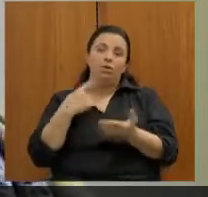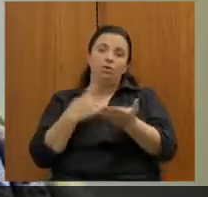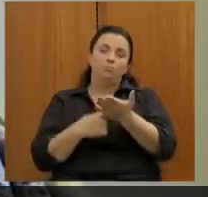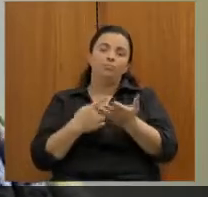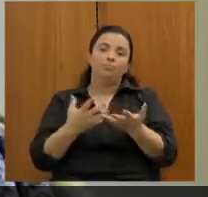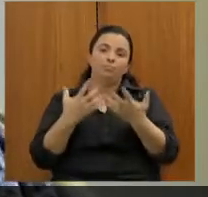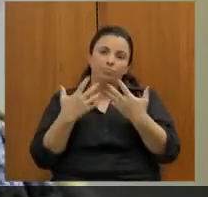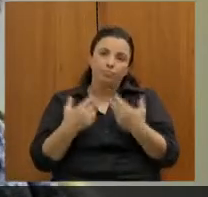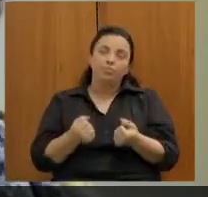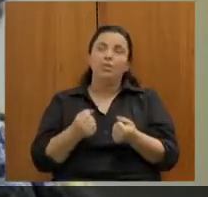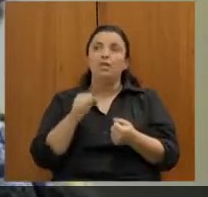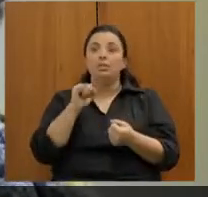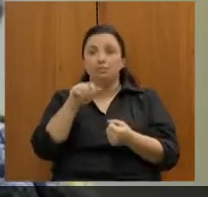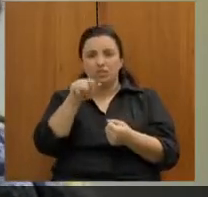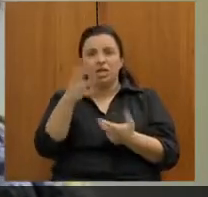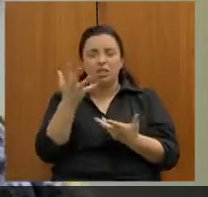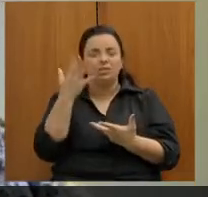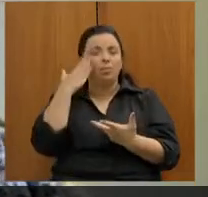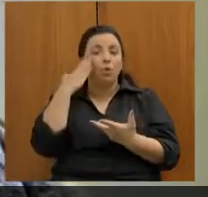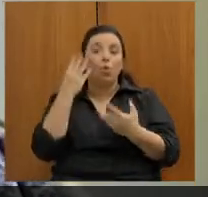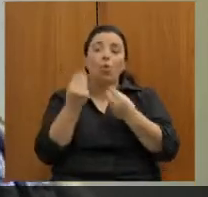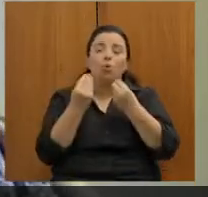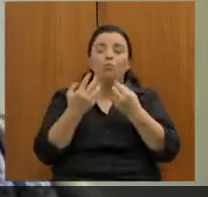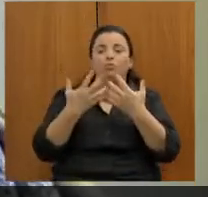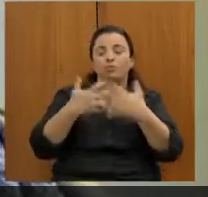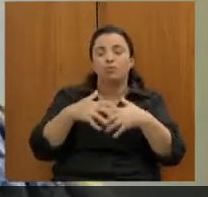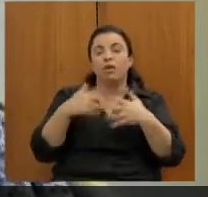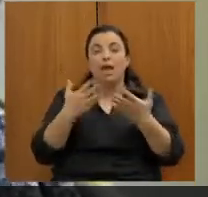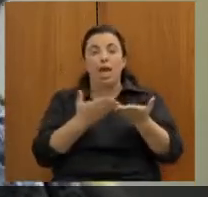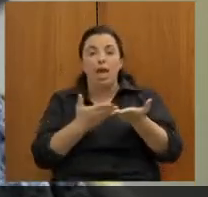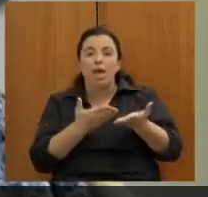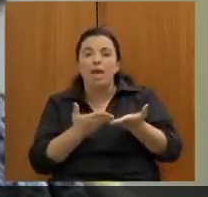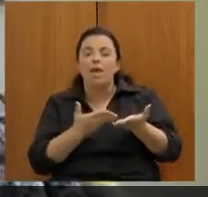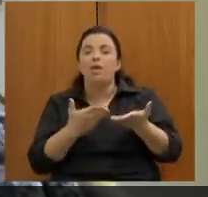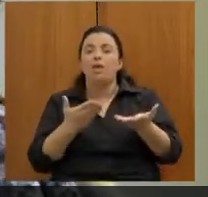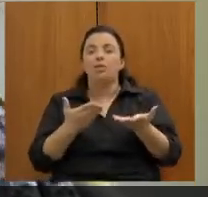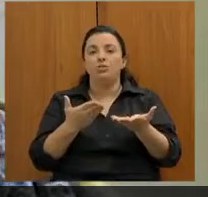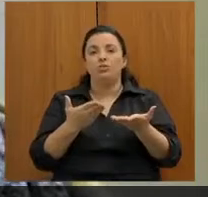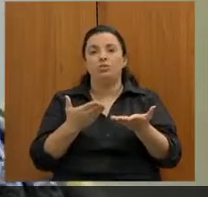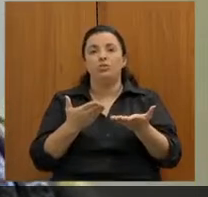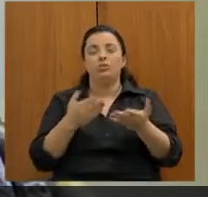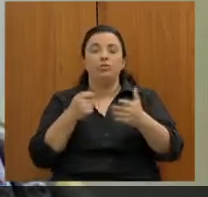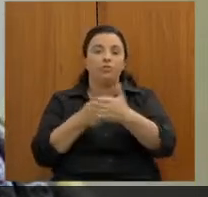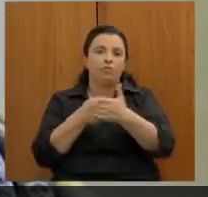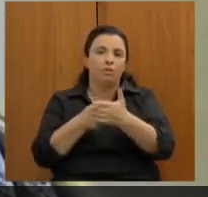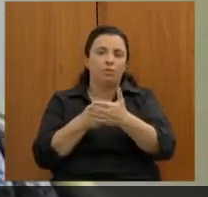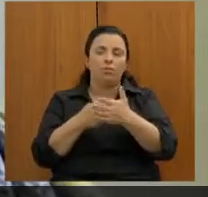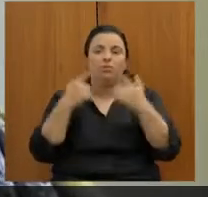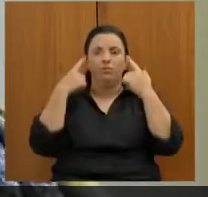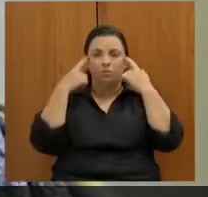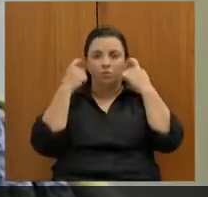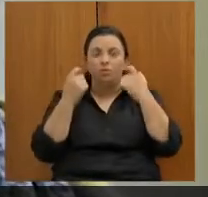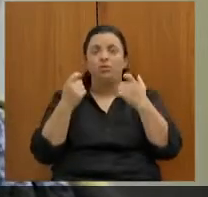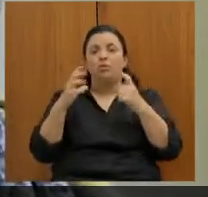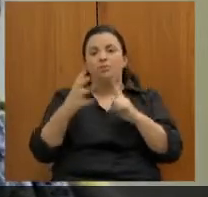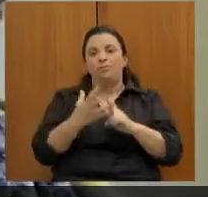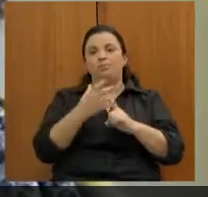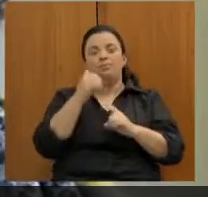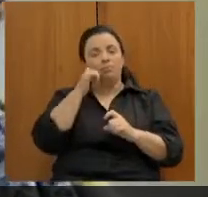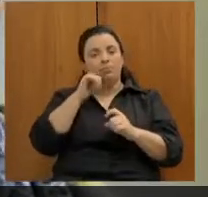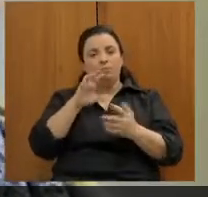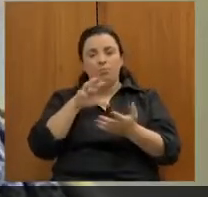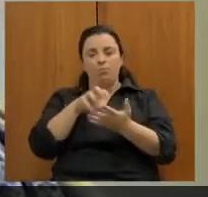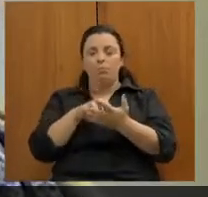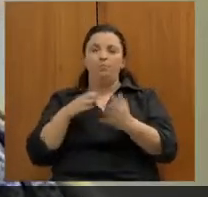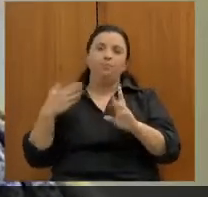como funciona a rede enfrentamento à violência contra a mulher ao consórcio da das mulheres da Gerais ao 180 da mulher